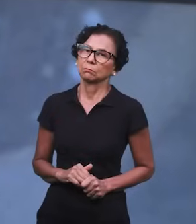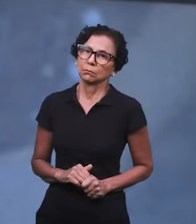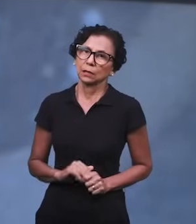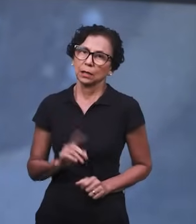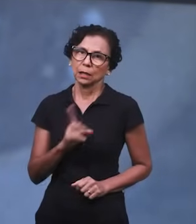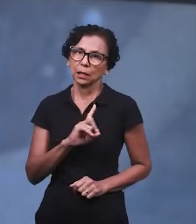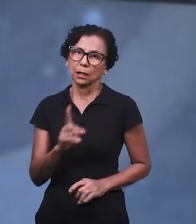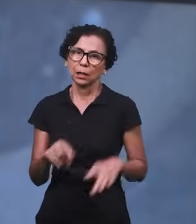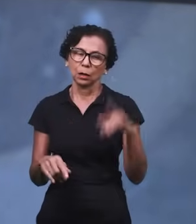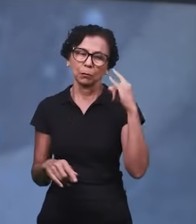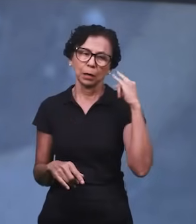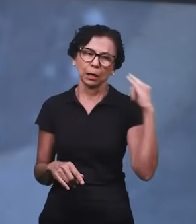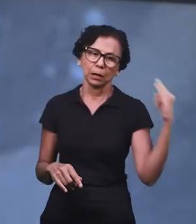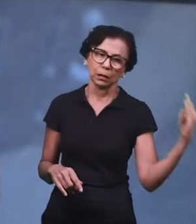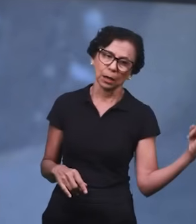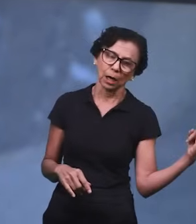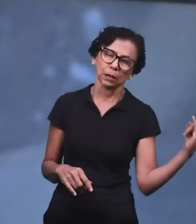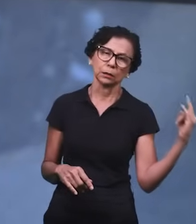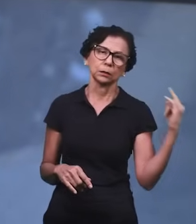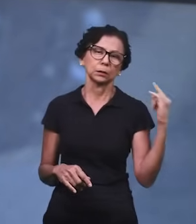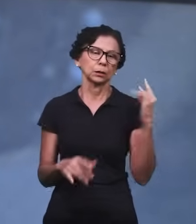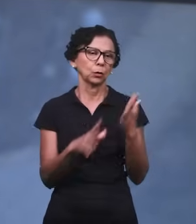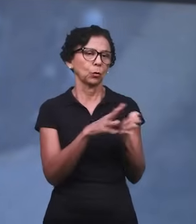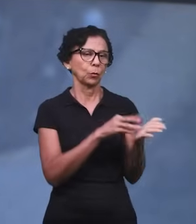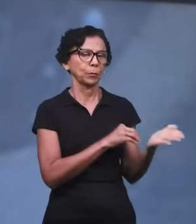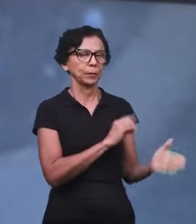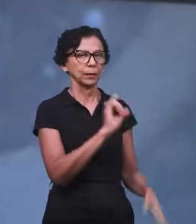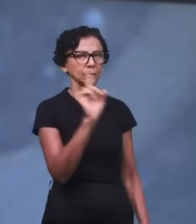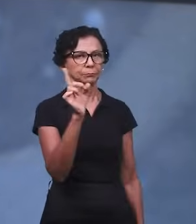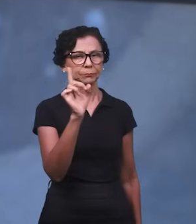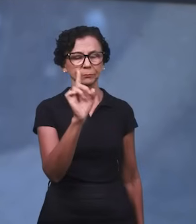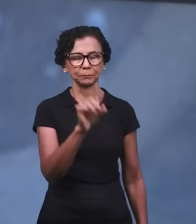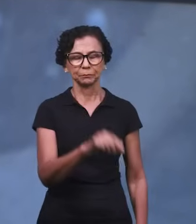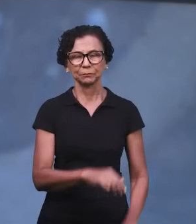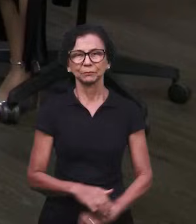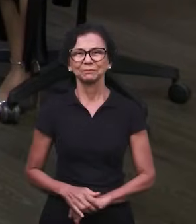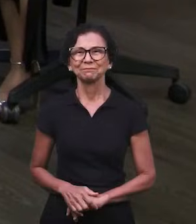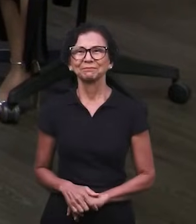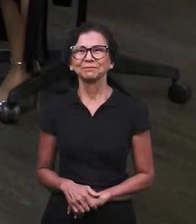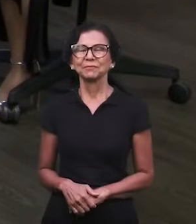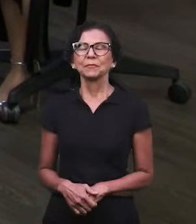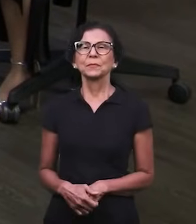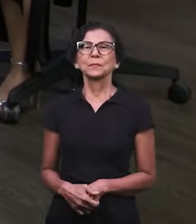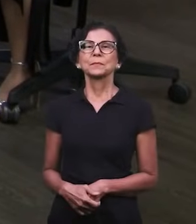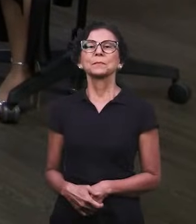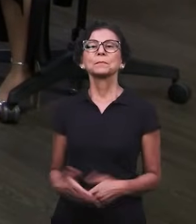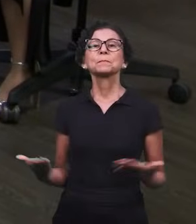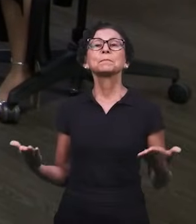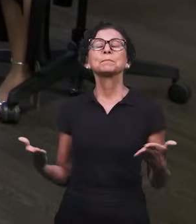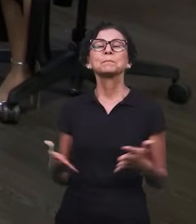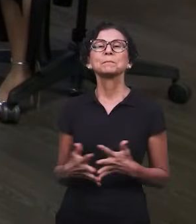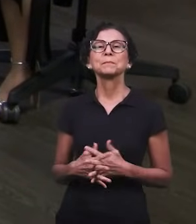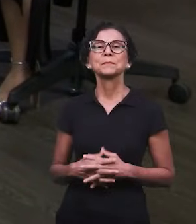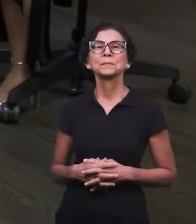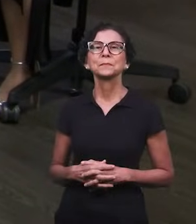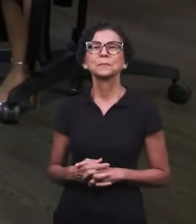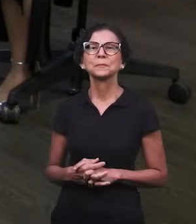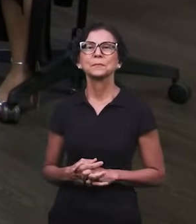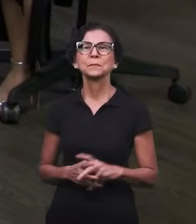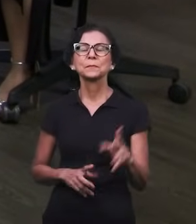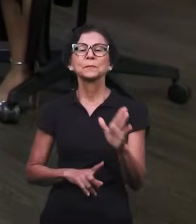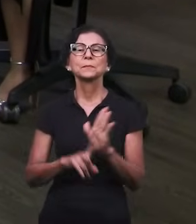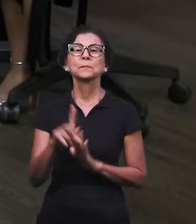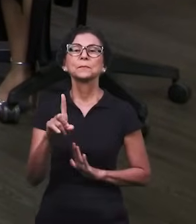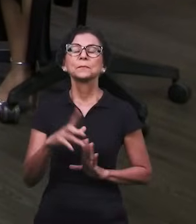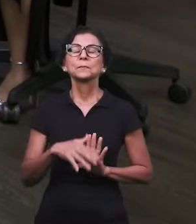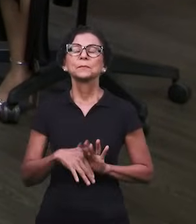pensar igual a ele, continuando pensando, né, com a convicção que vocês têm. Tá certo? E agora, temos mais pergunta